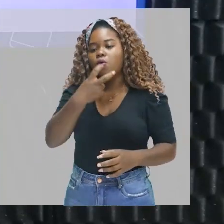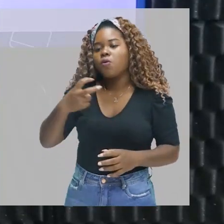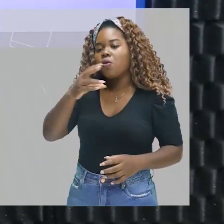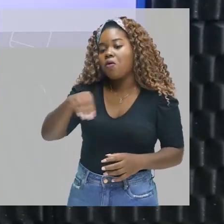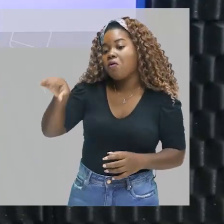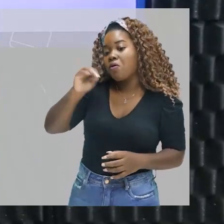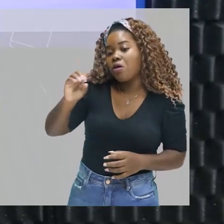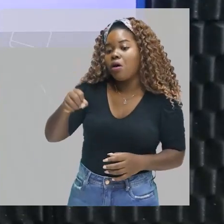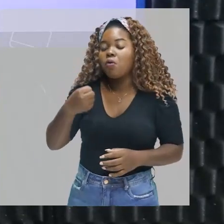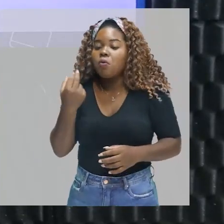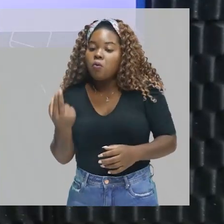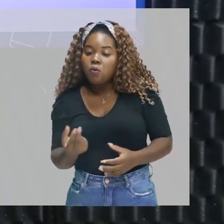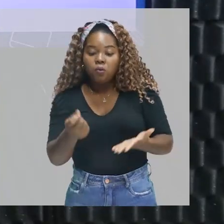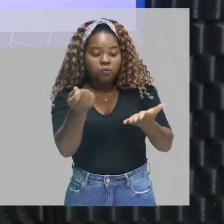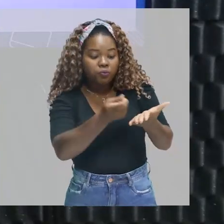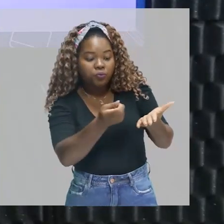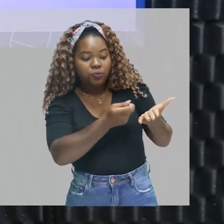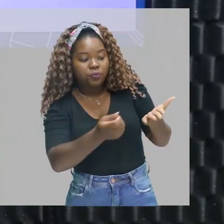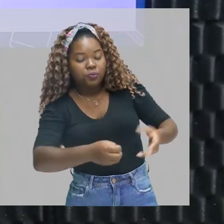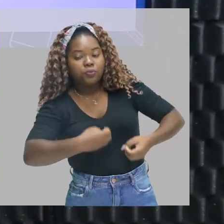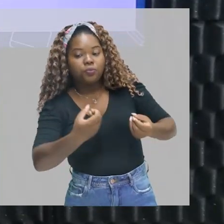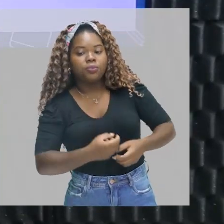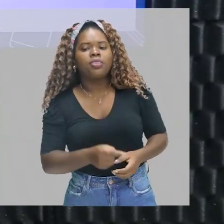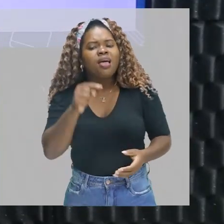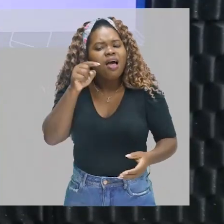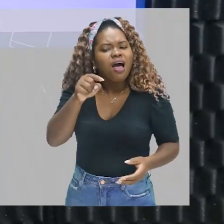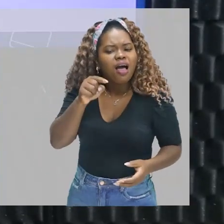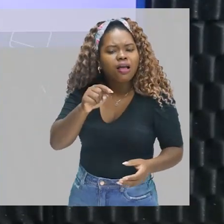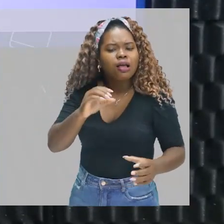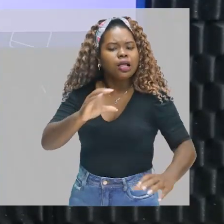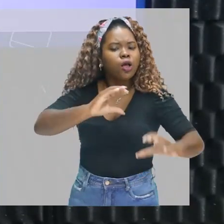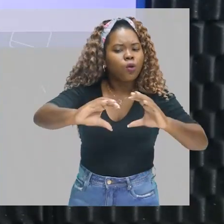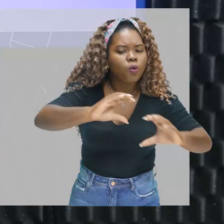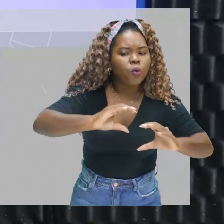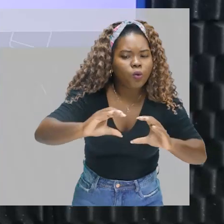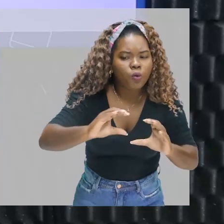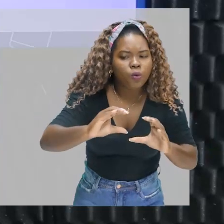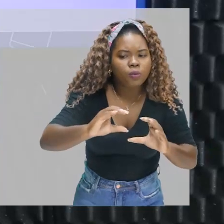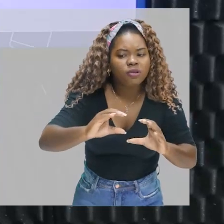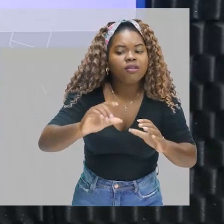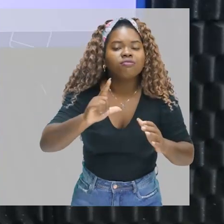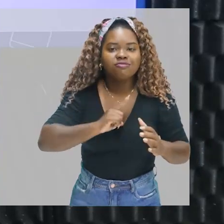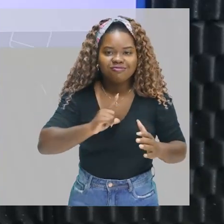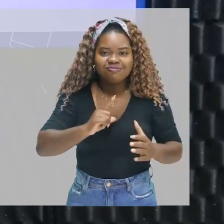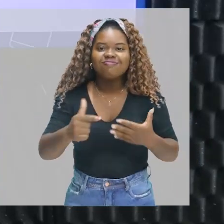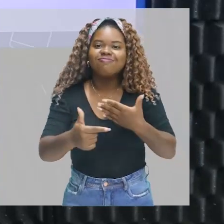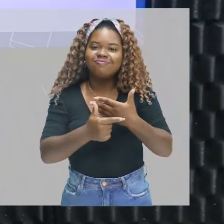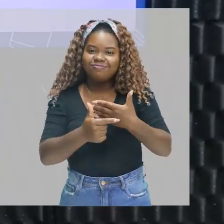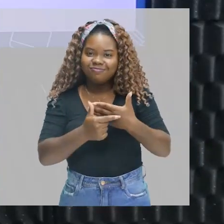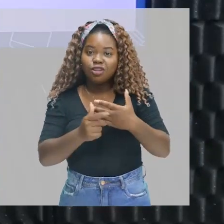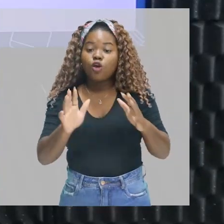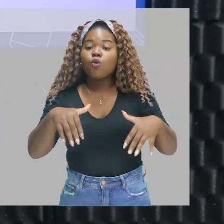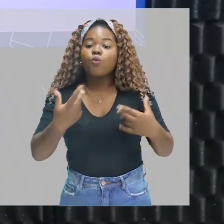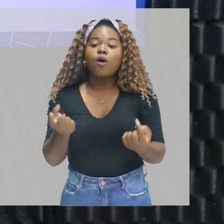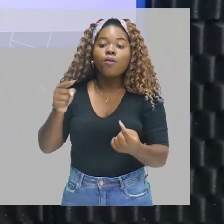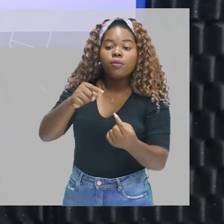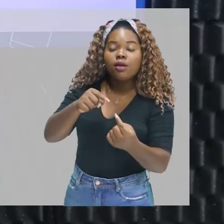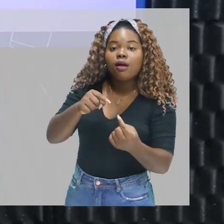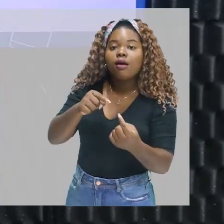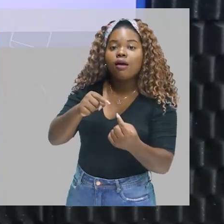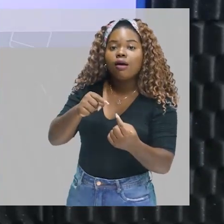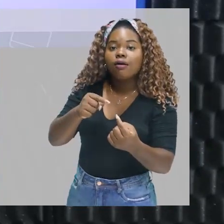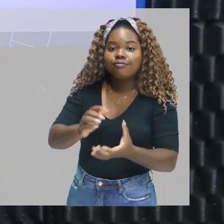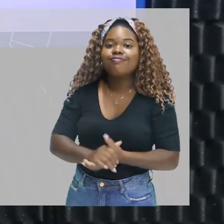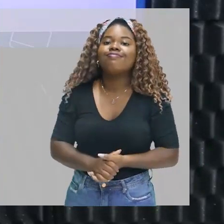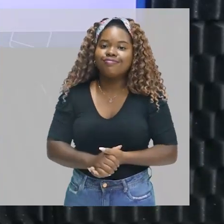forma escrita, aquela linguagem, aquela comunicação, ela possui uma função. Com que objetivo eu